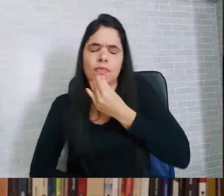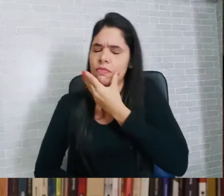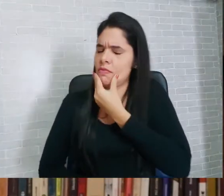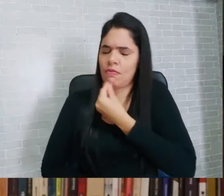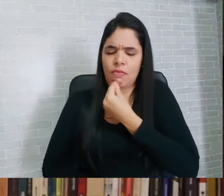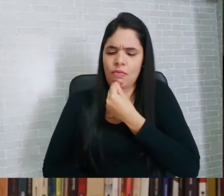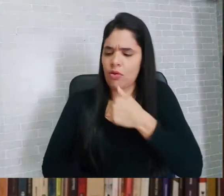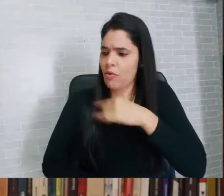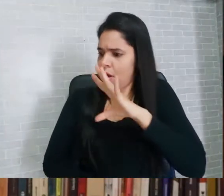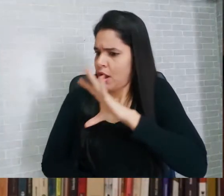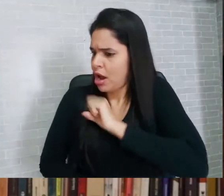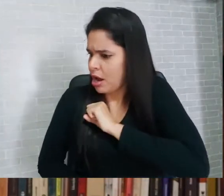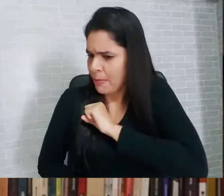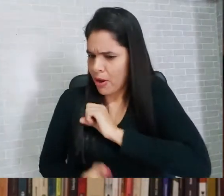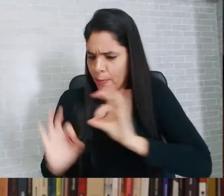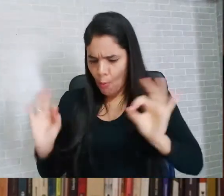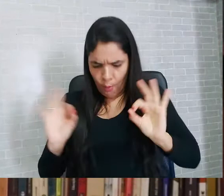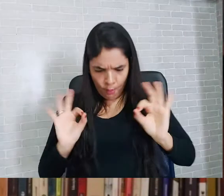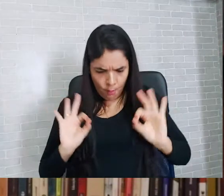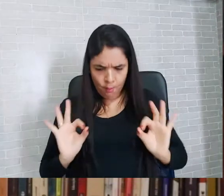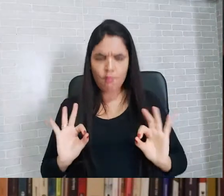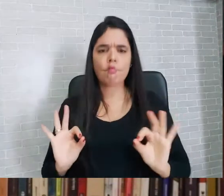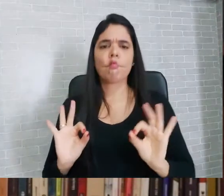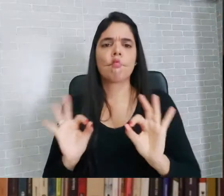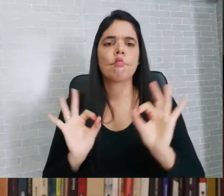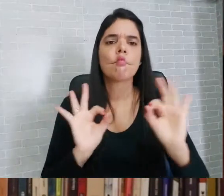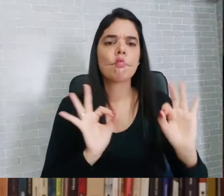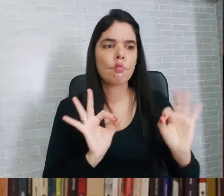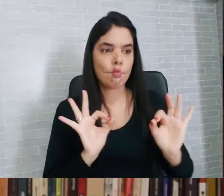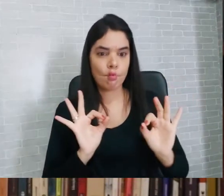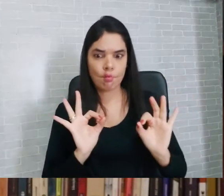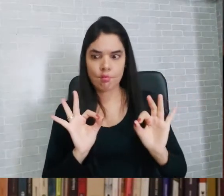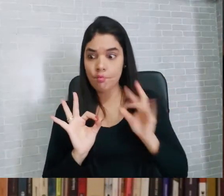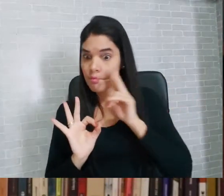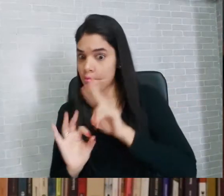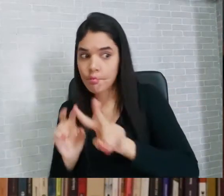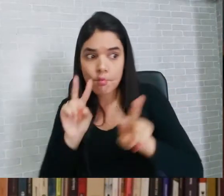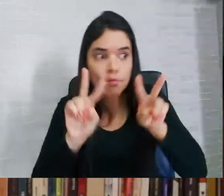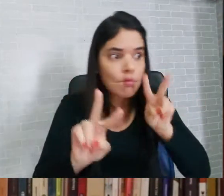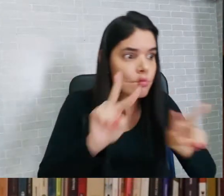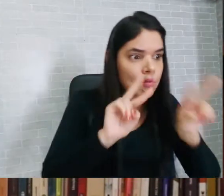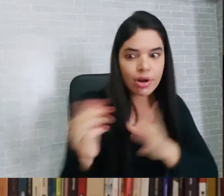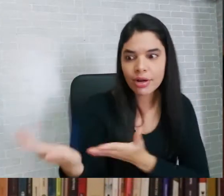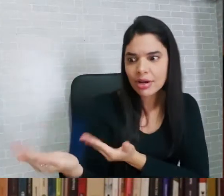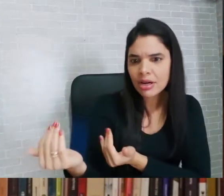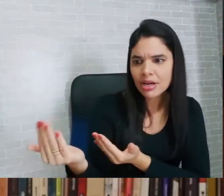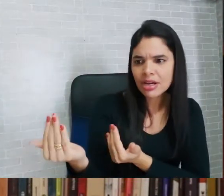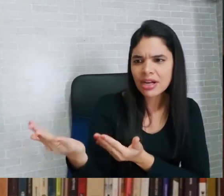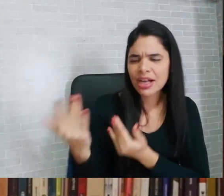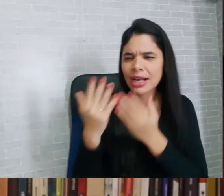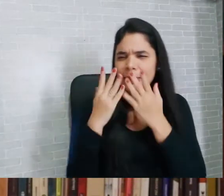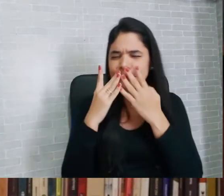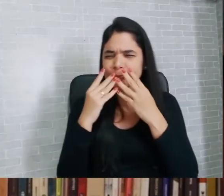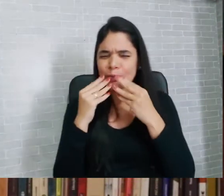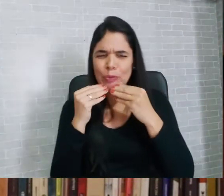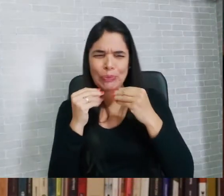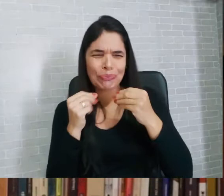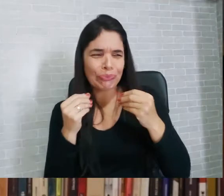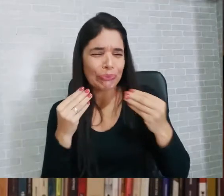posso amar como se nada fosse, abocanhar as jovens, sem um gosto do amargo nos